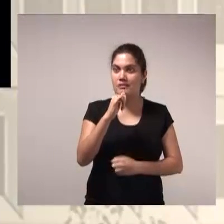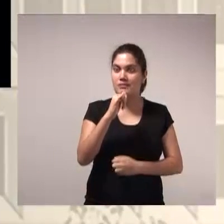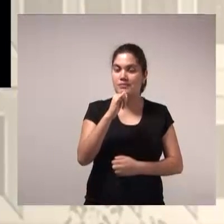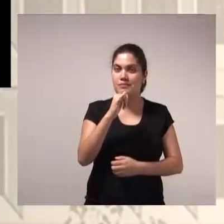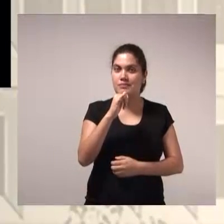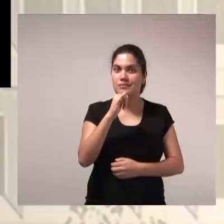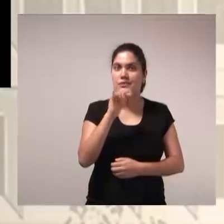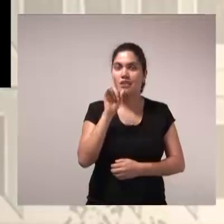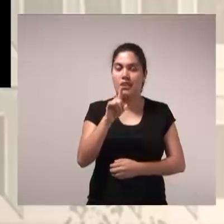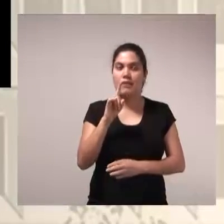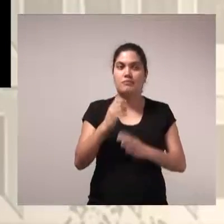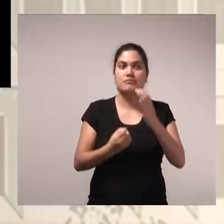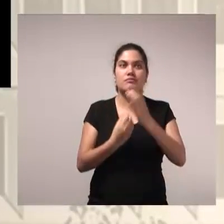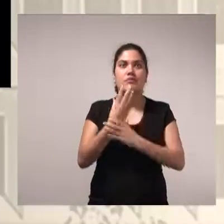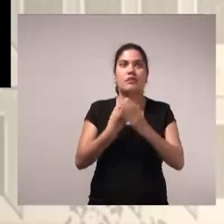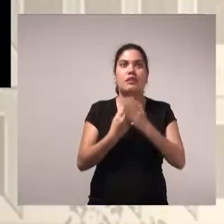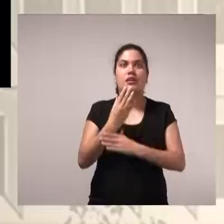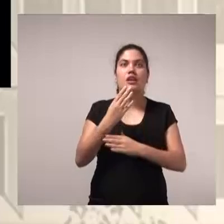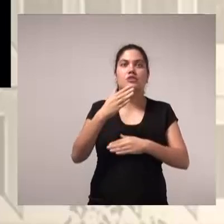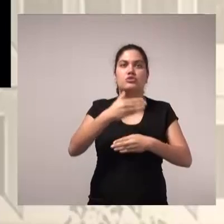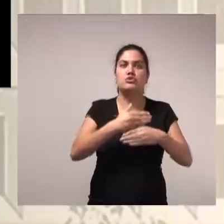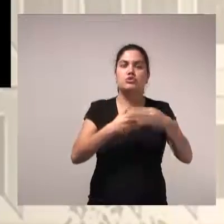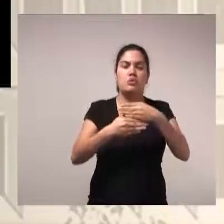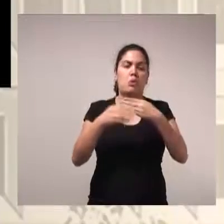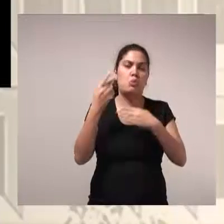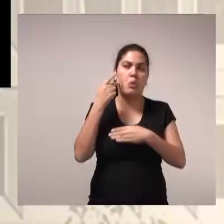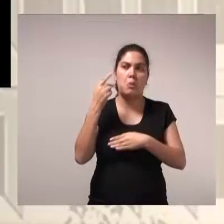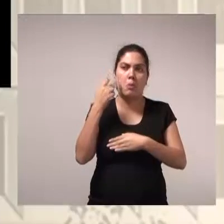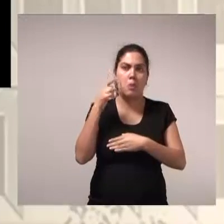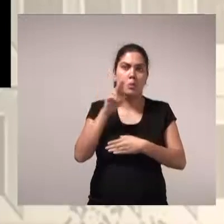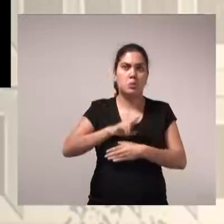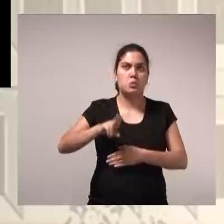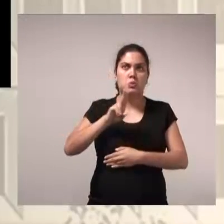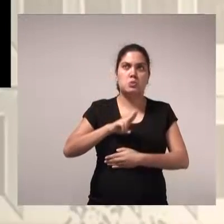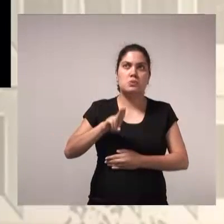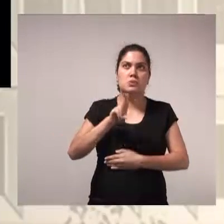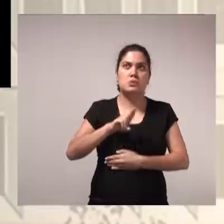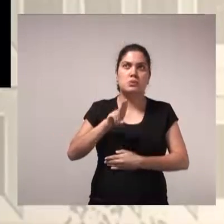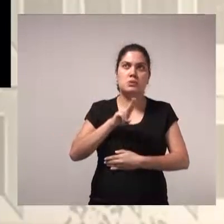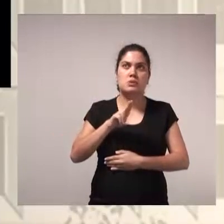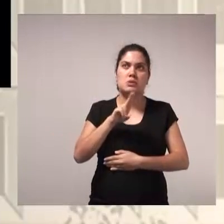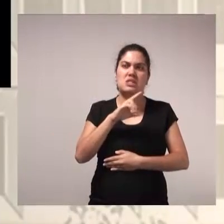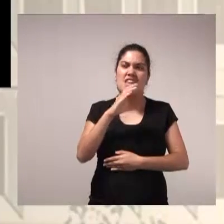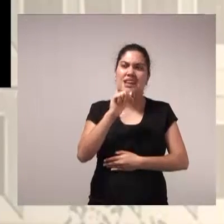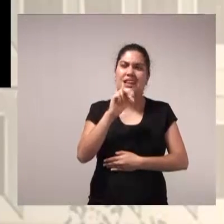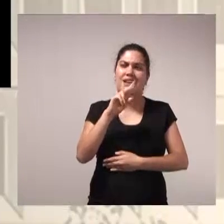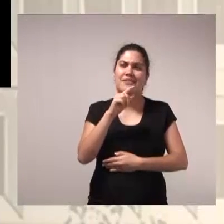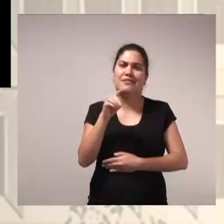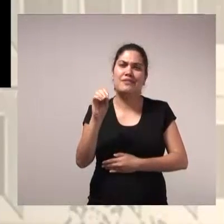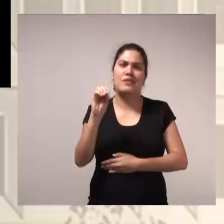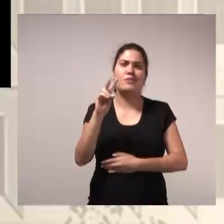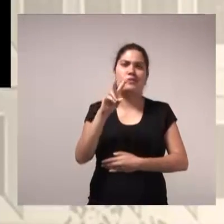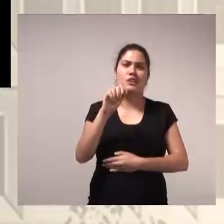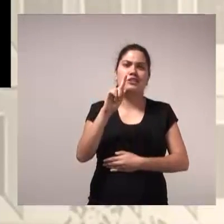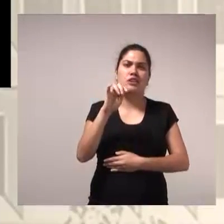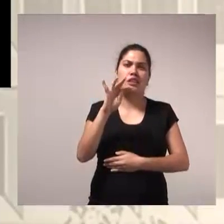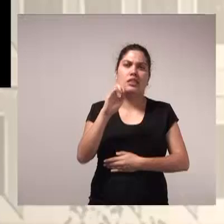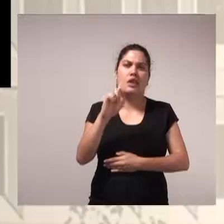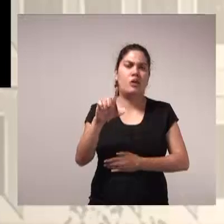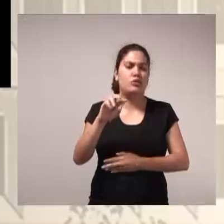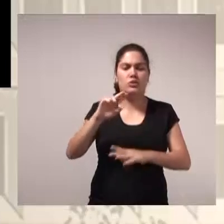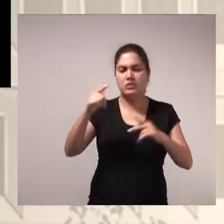a confecção de um tijolo normal, que usa carvão vegetal e outras coisas,